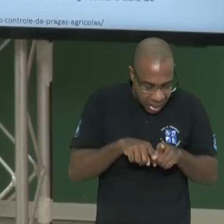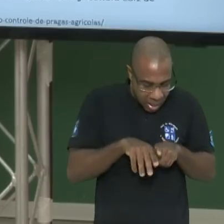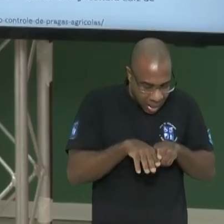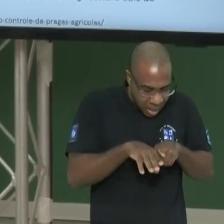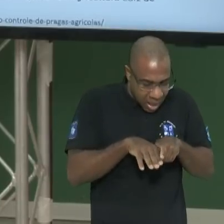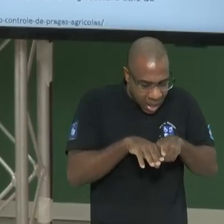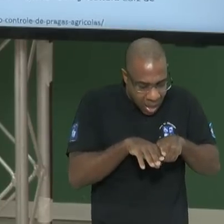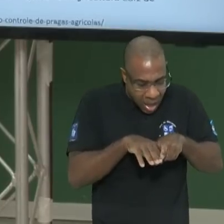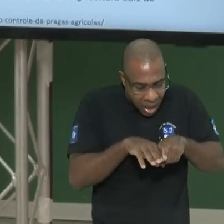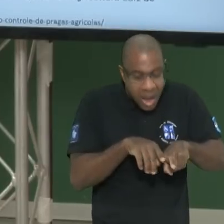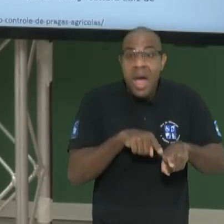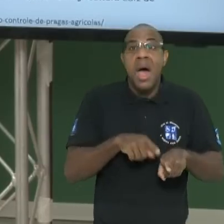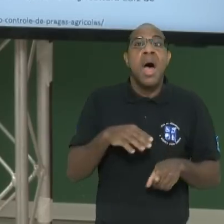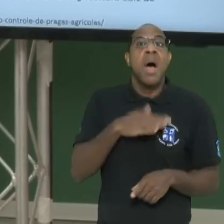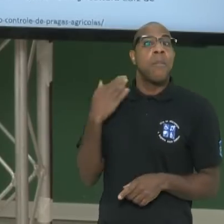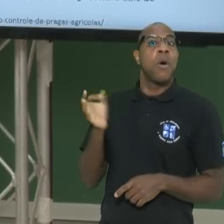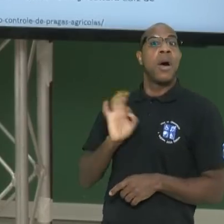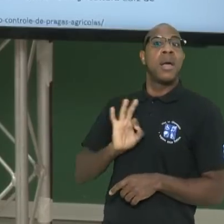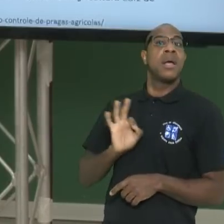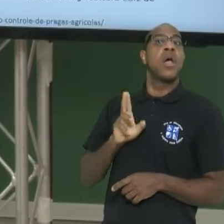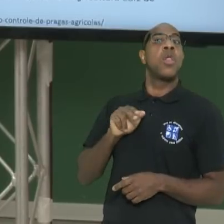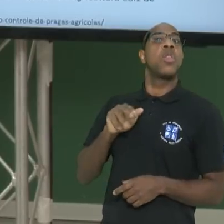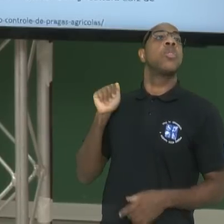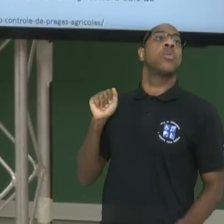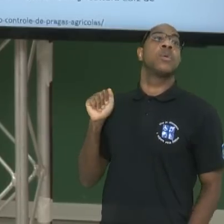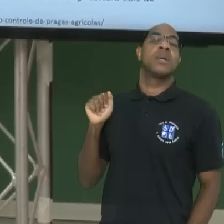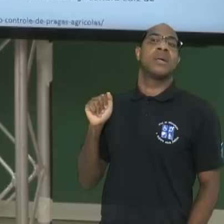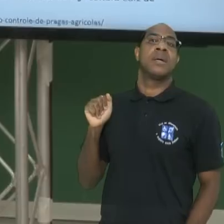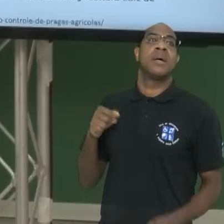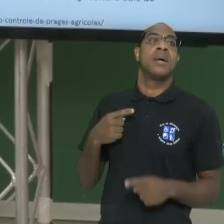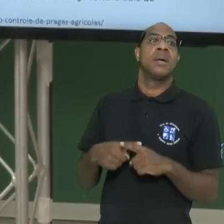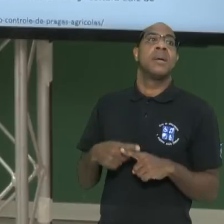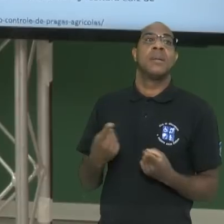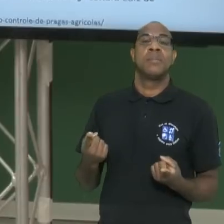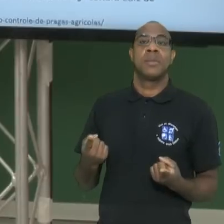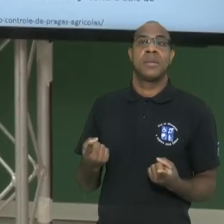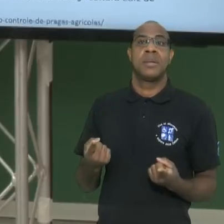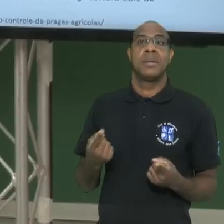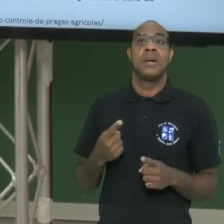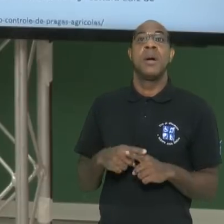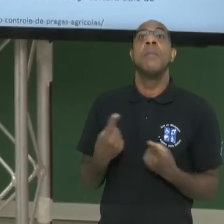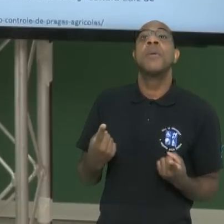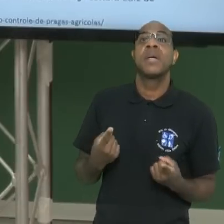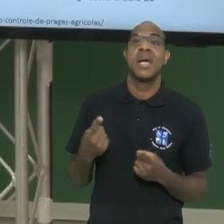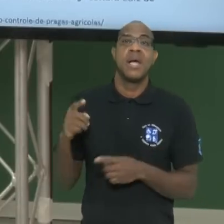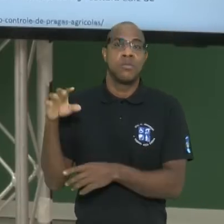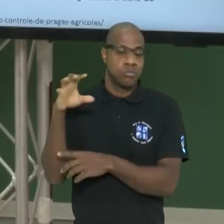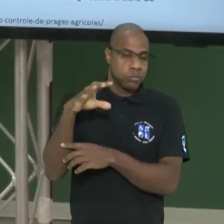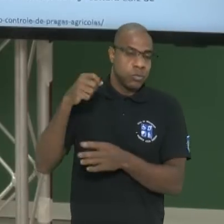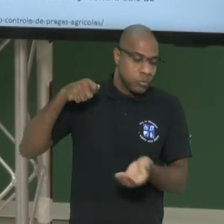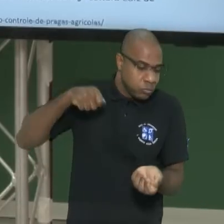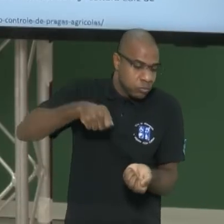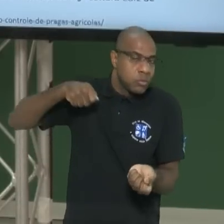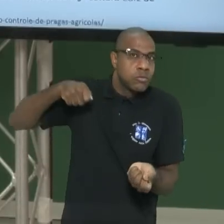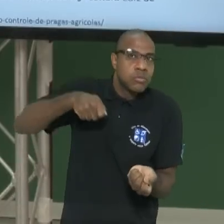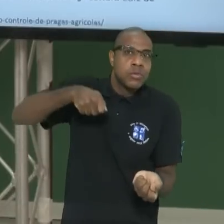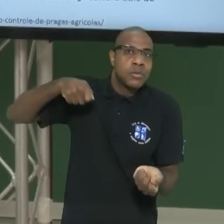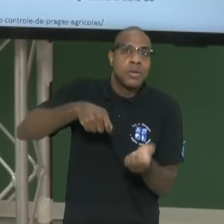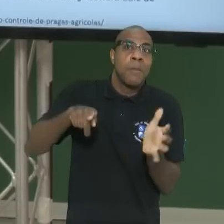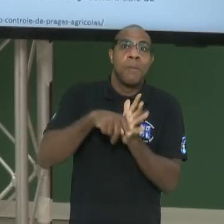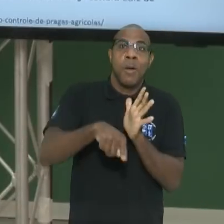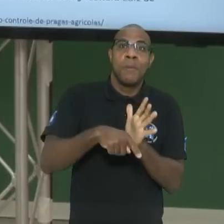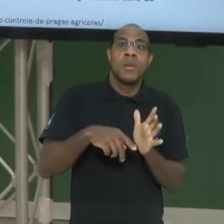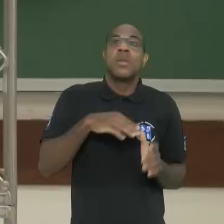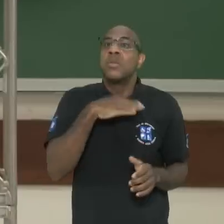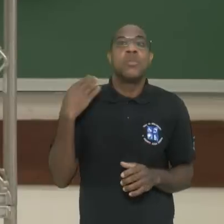Essa lagarta inviabilizava o uso do pesticida. O pesticida não fazia mais efeito na lagarta, porque lá no estômago dela tinha